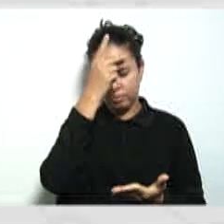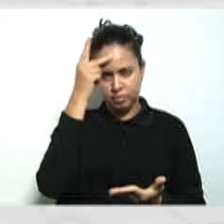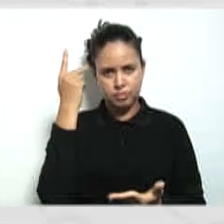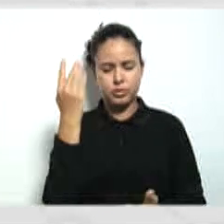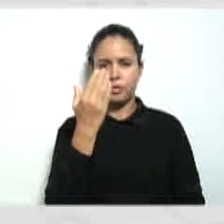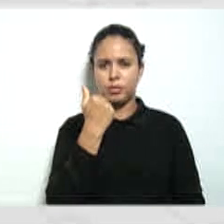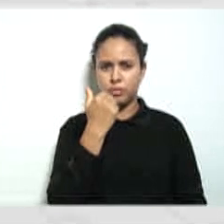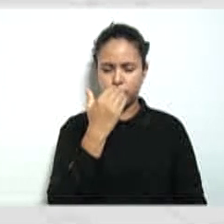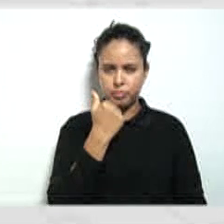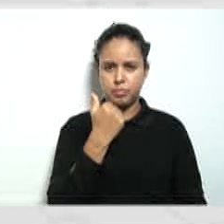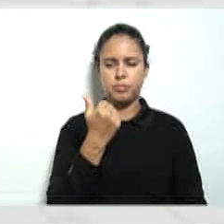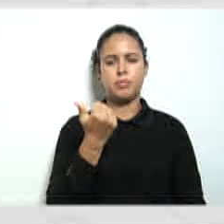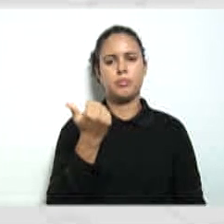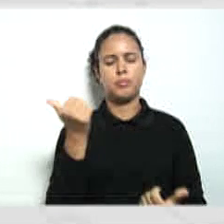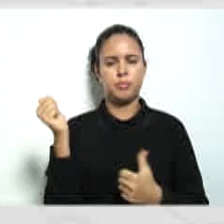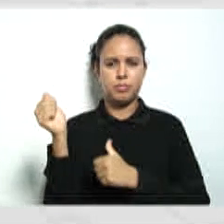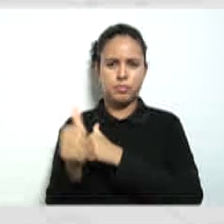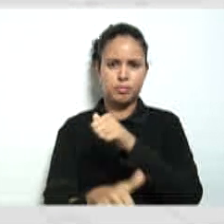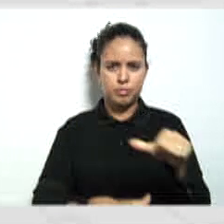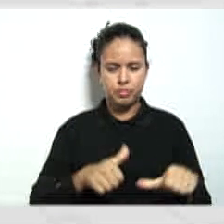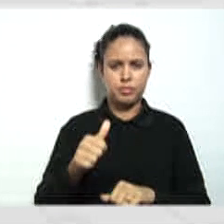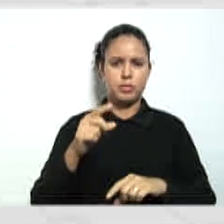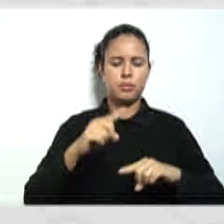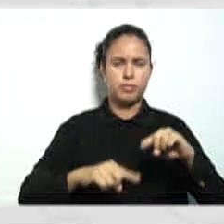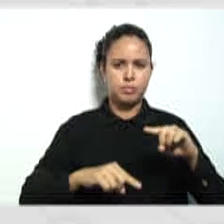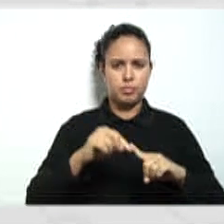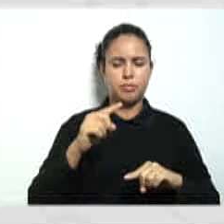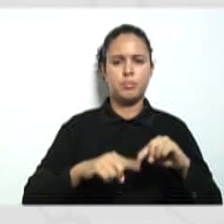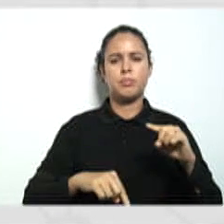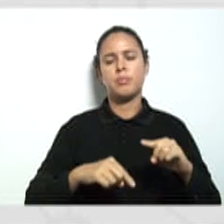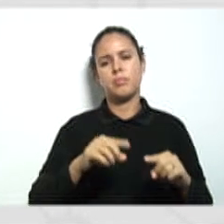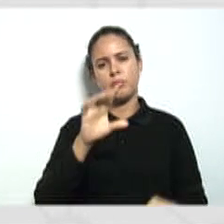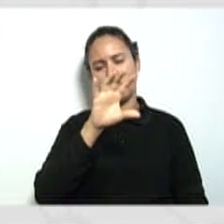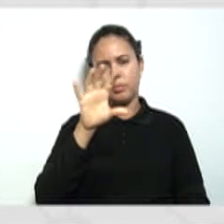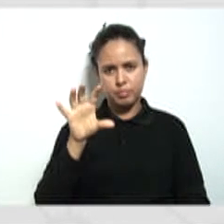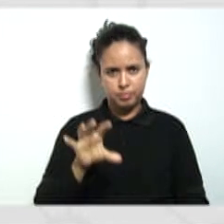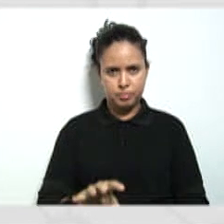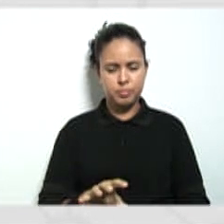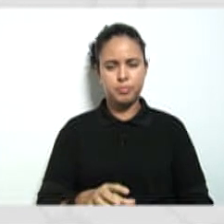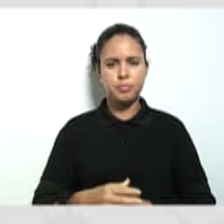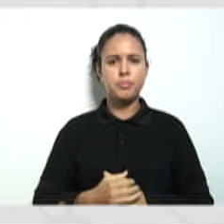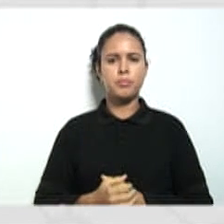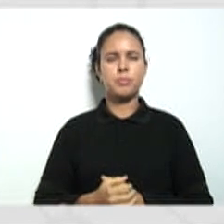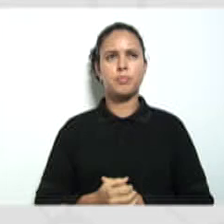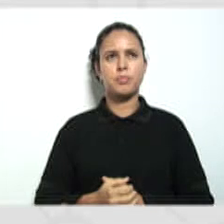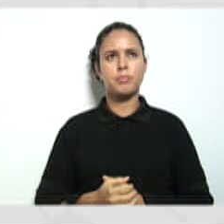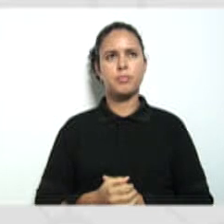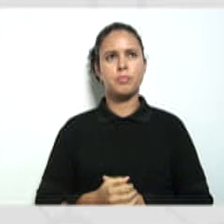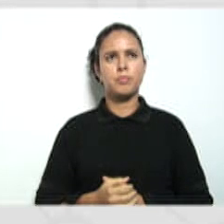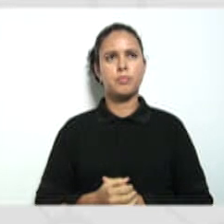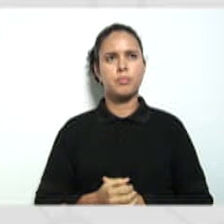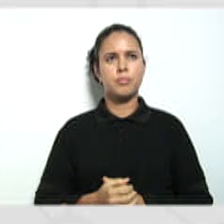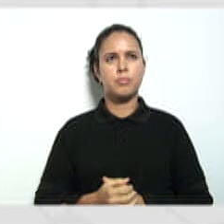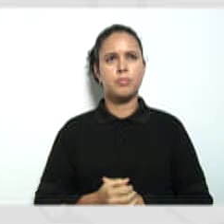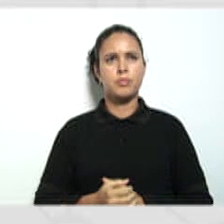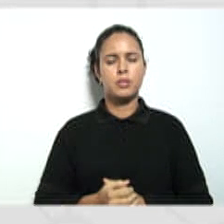prática, beneficiamento e produtos regionais, ainda falando de turismo e lazer. Também leva o turista para conhecer a